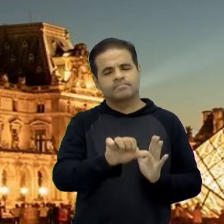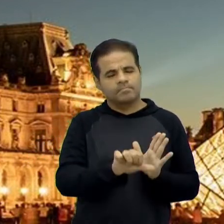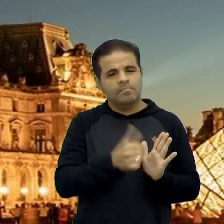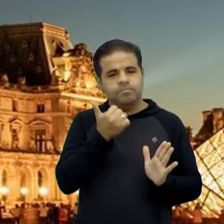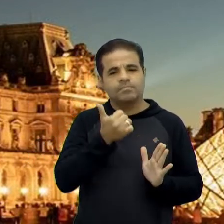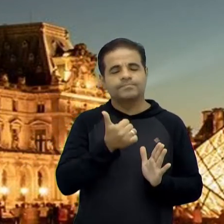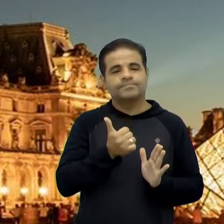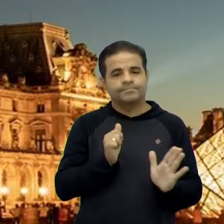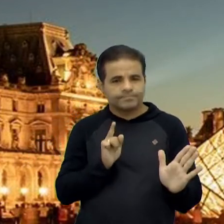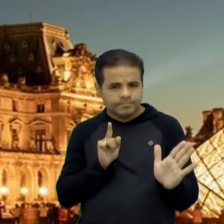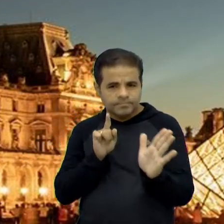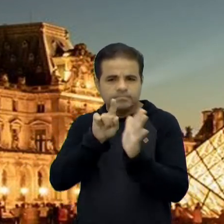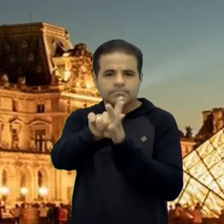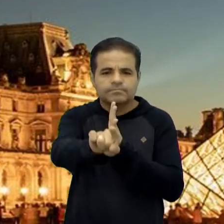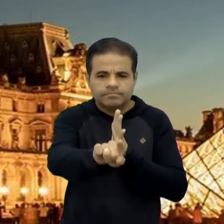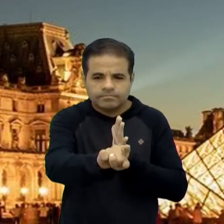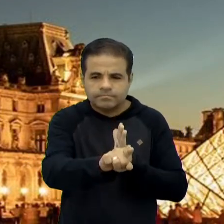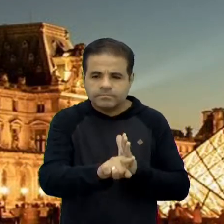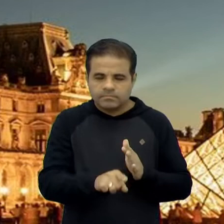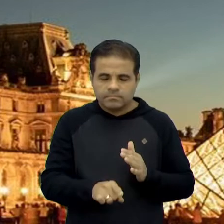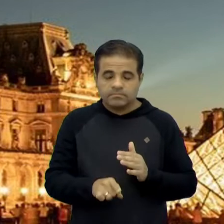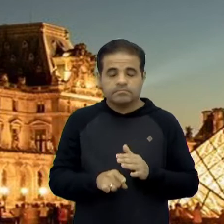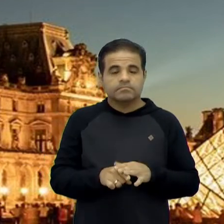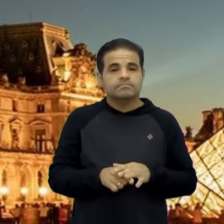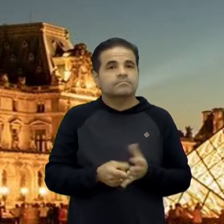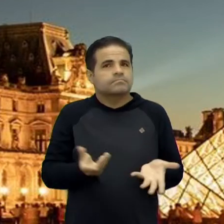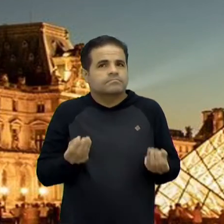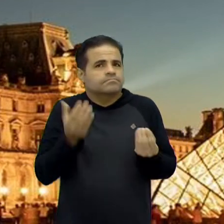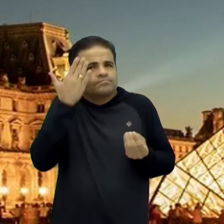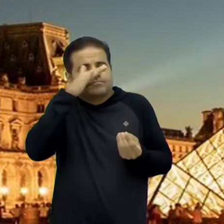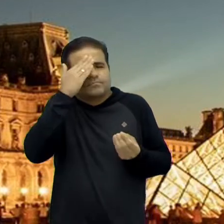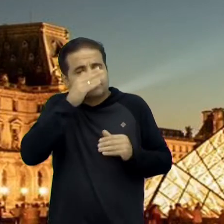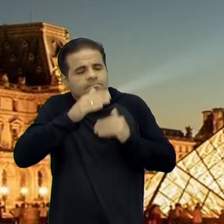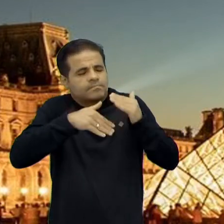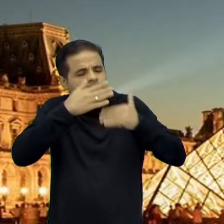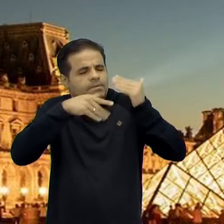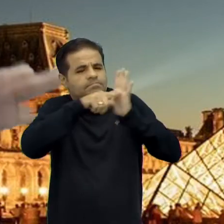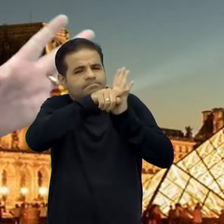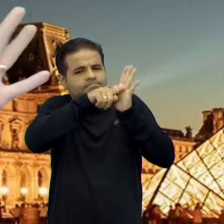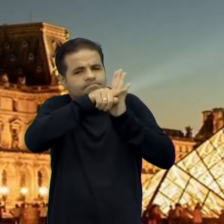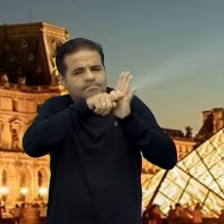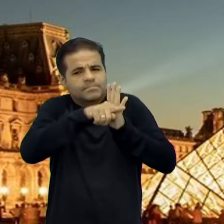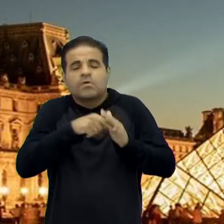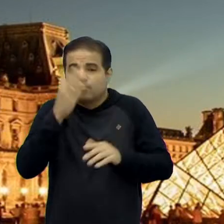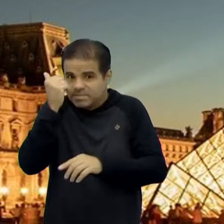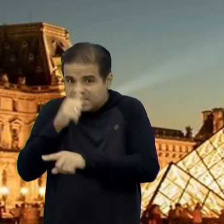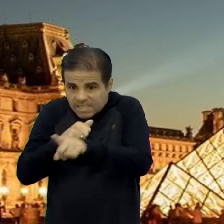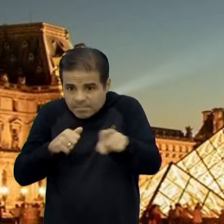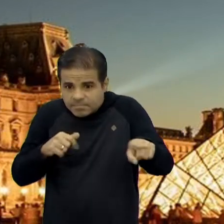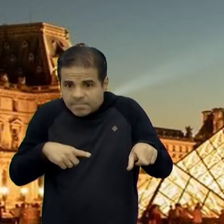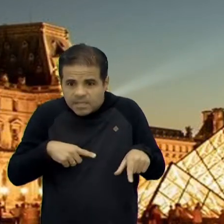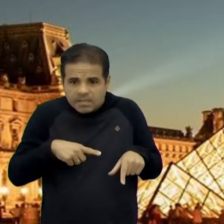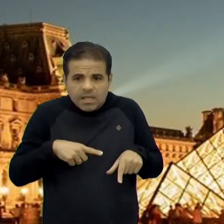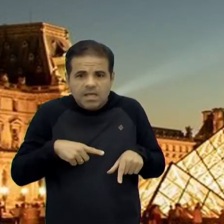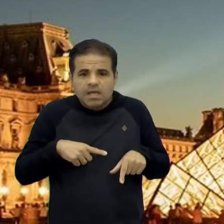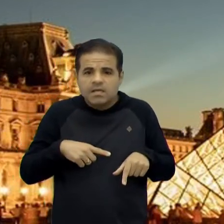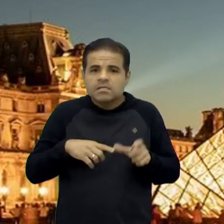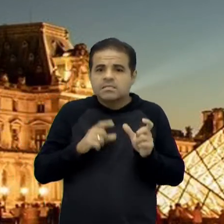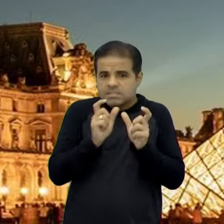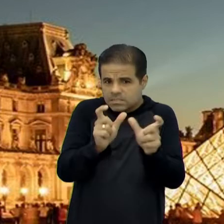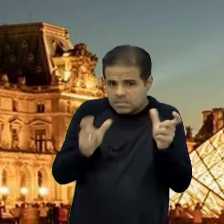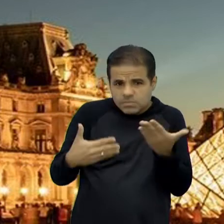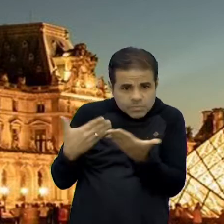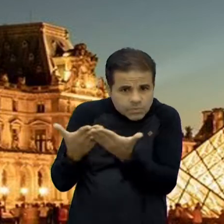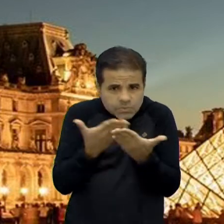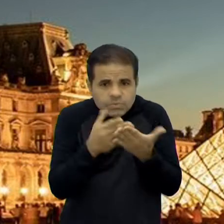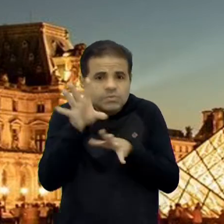primeira pergunta para a gente começar a entender esse processo de pesquisa. Você sabia, Pro, que existe esse campo aí de